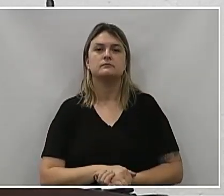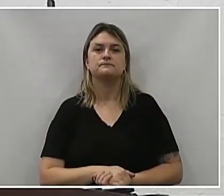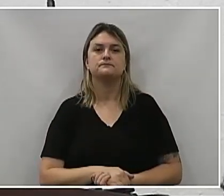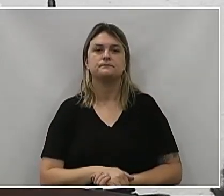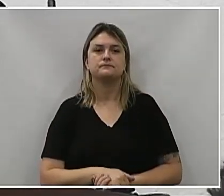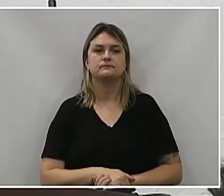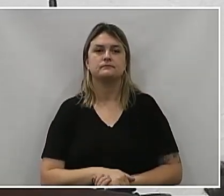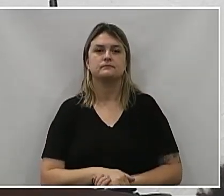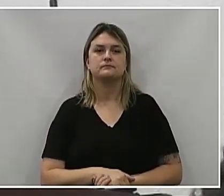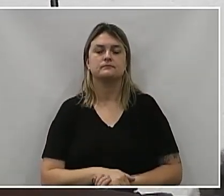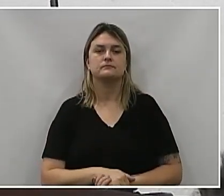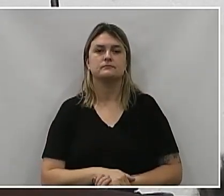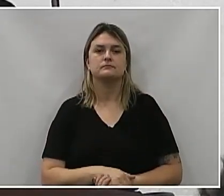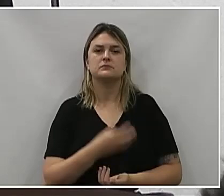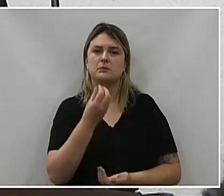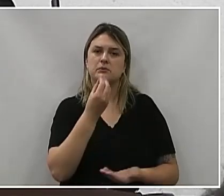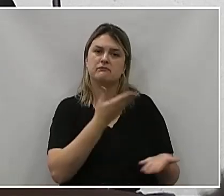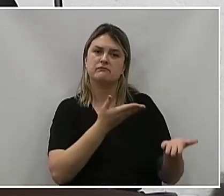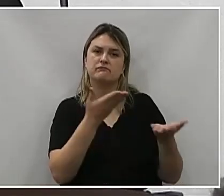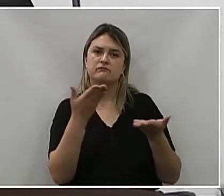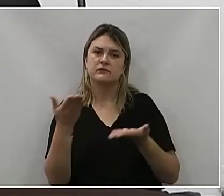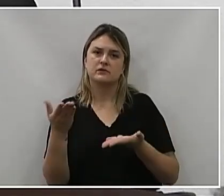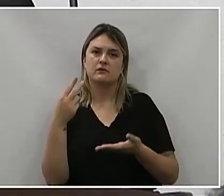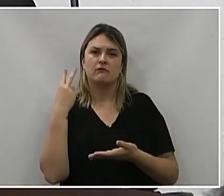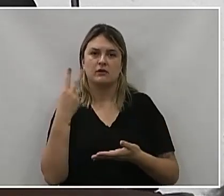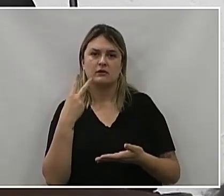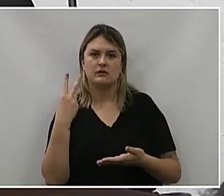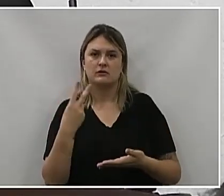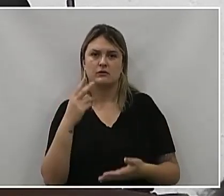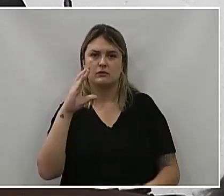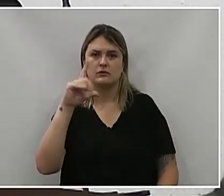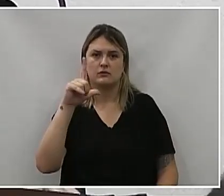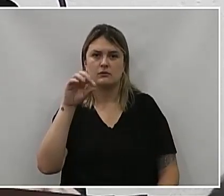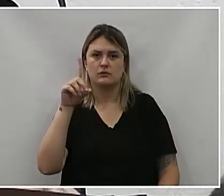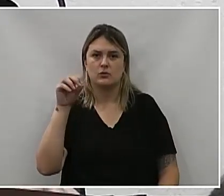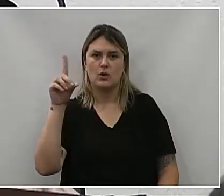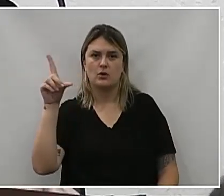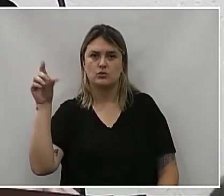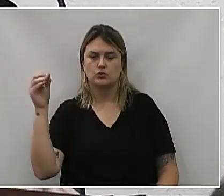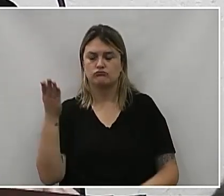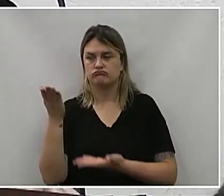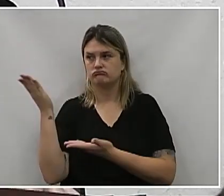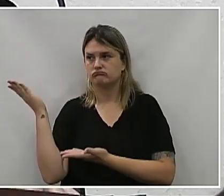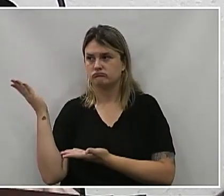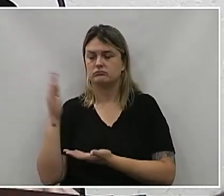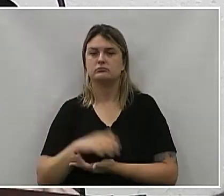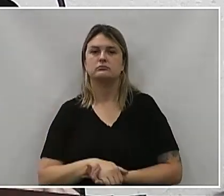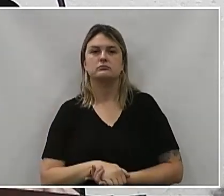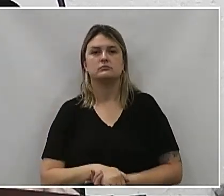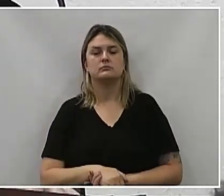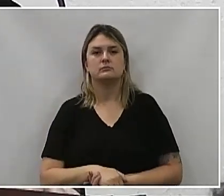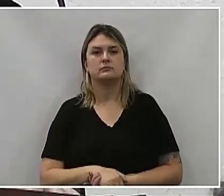quero dar as boas-vindas ao nobre vereador Clodoaldo, né?